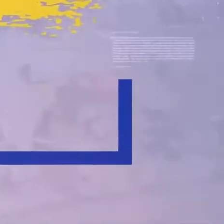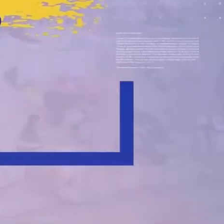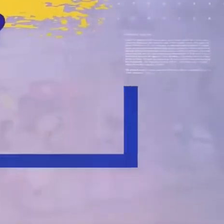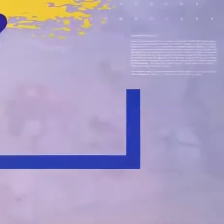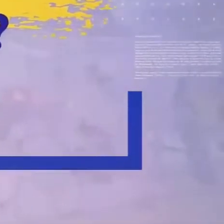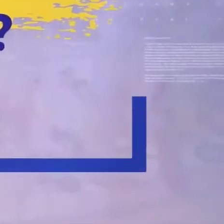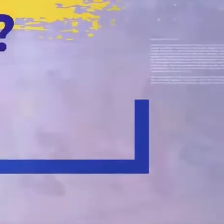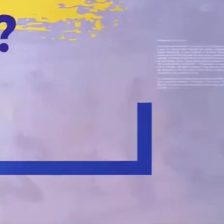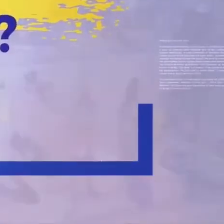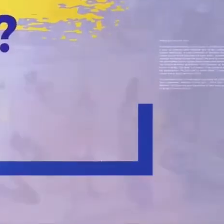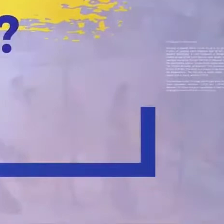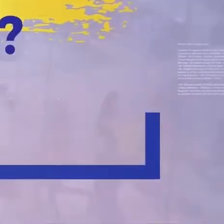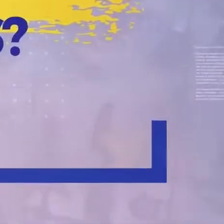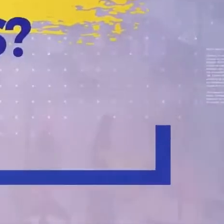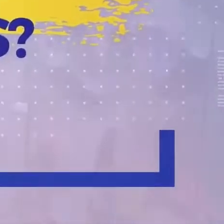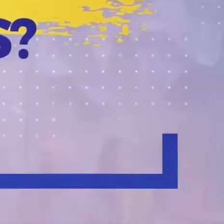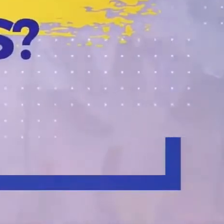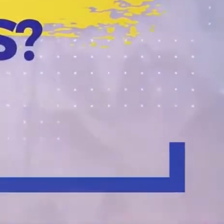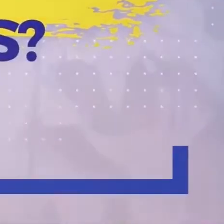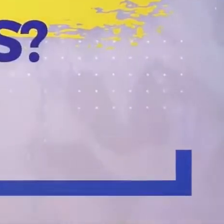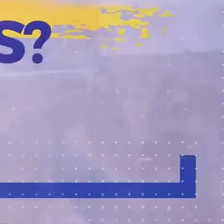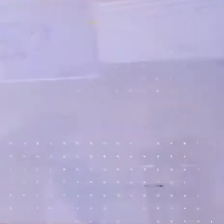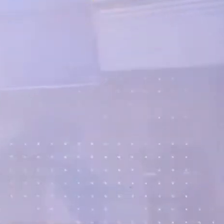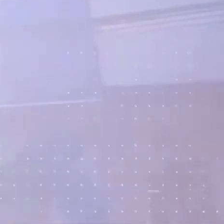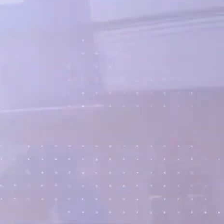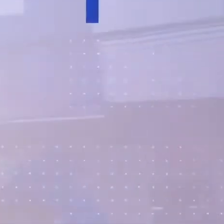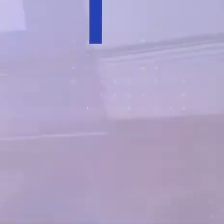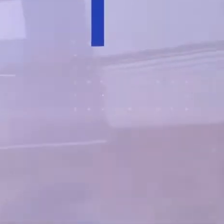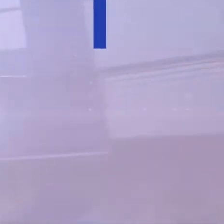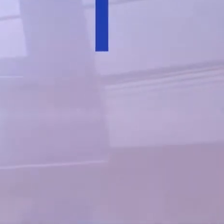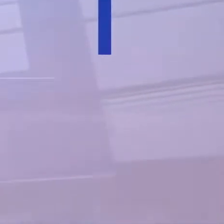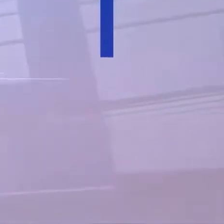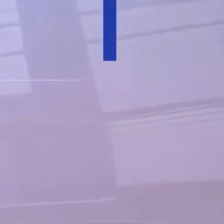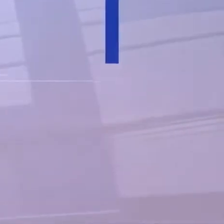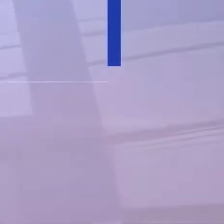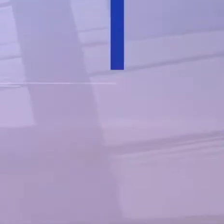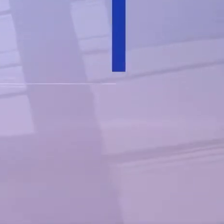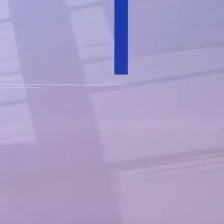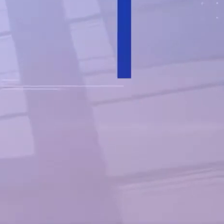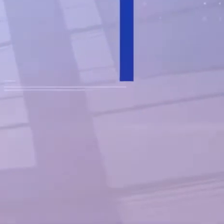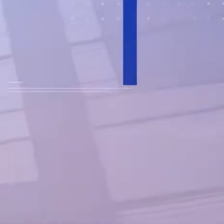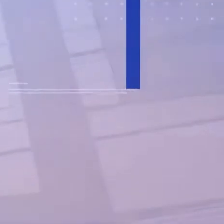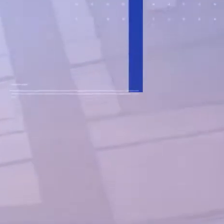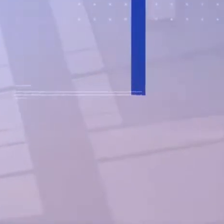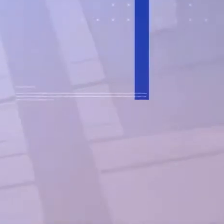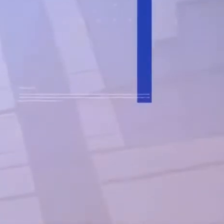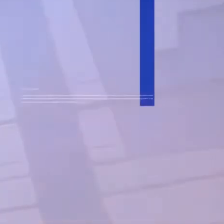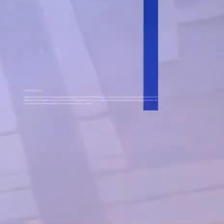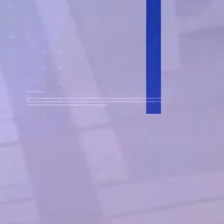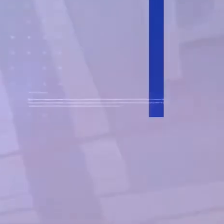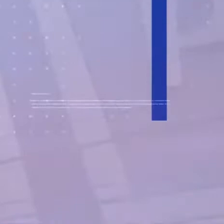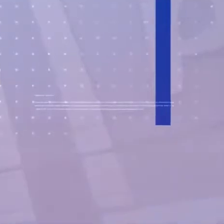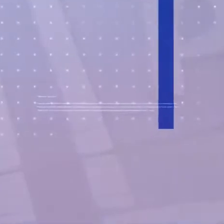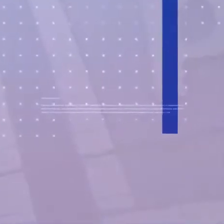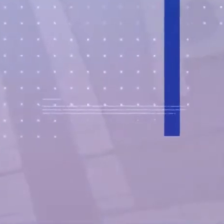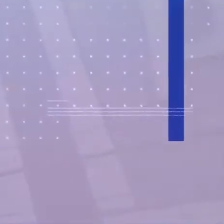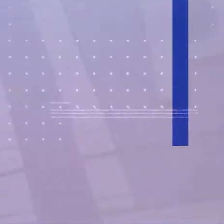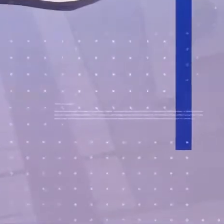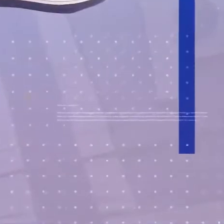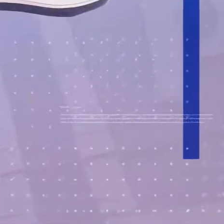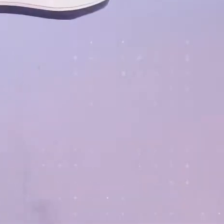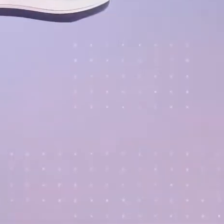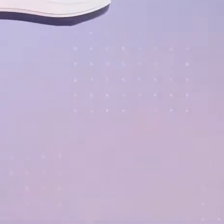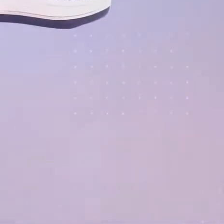todas as novidades em calçados que são tendência nesta estação? Então vem correndo para uma das lojas do Grupo Porfírio. Os últimos lançamentos